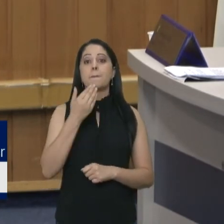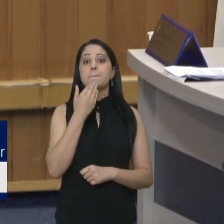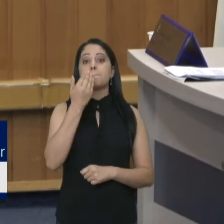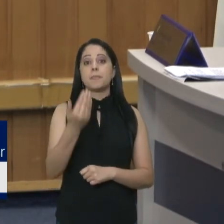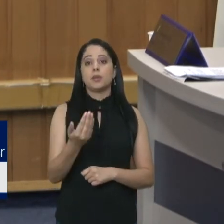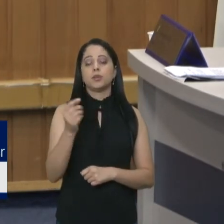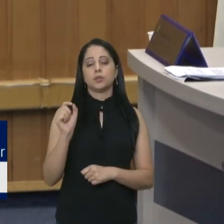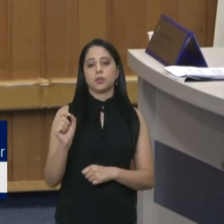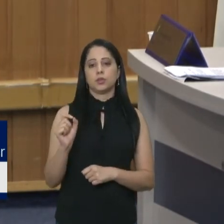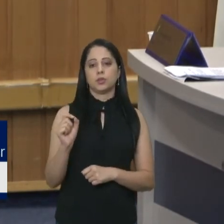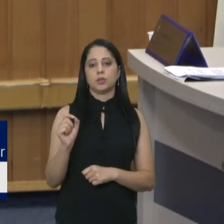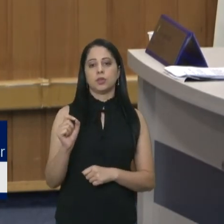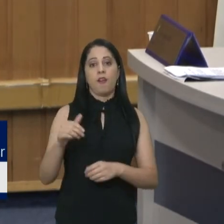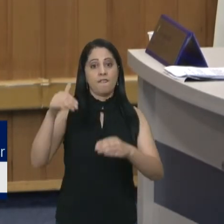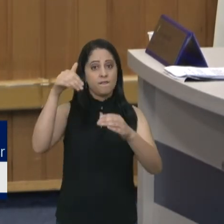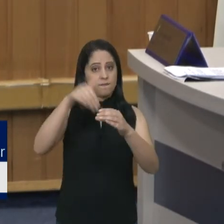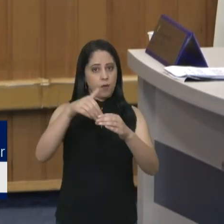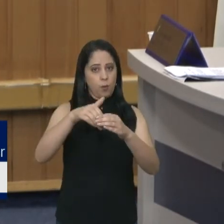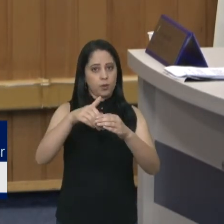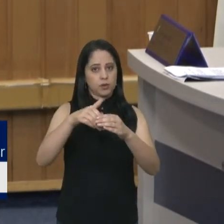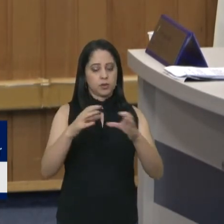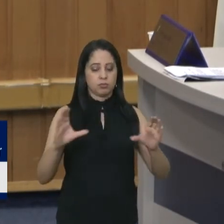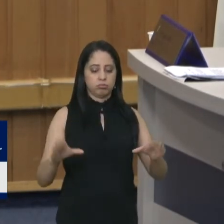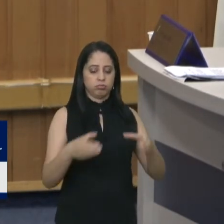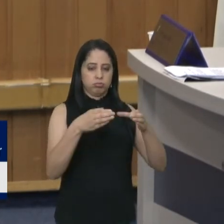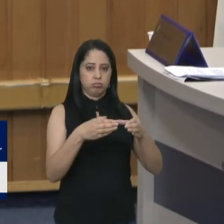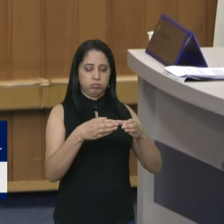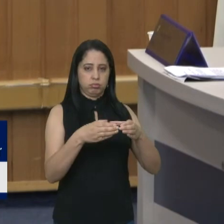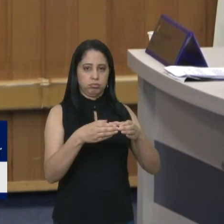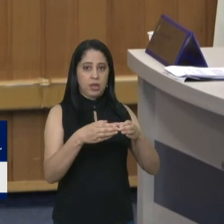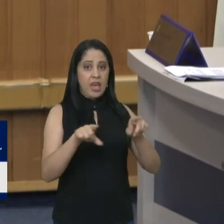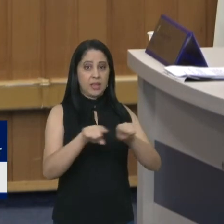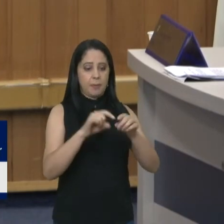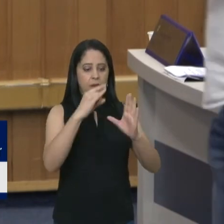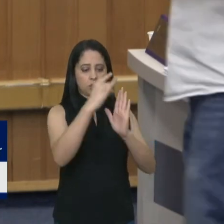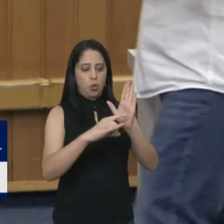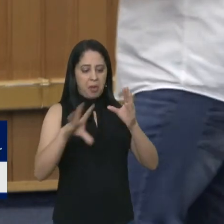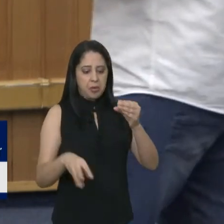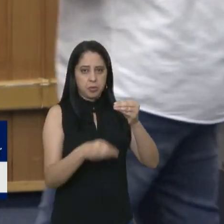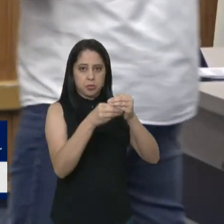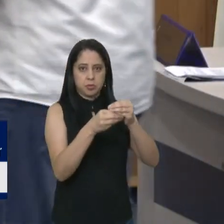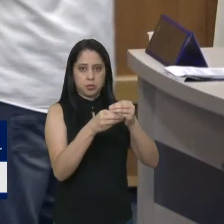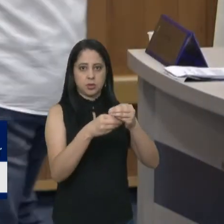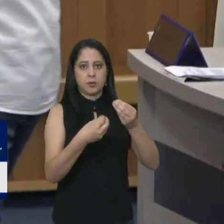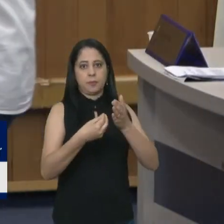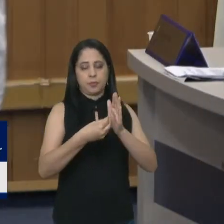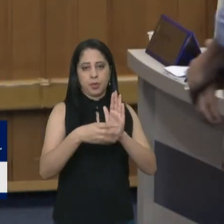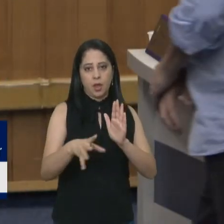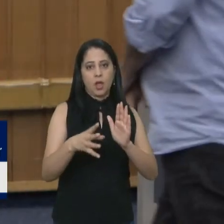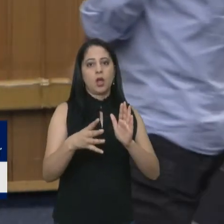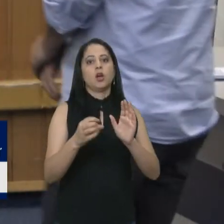pedidos. Votação em bloco, a inclusão de alguns documentos, indicações